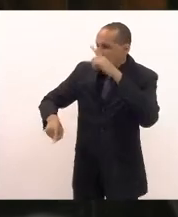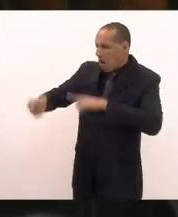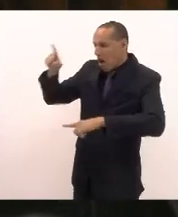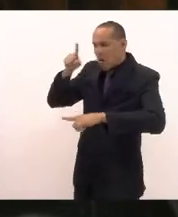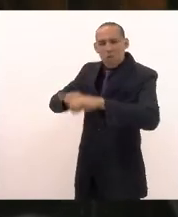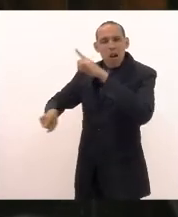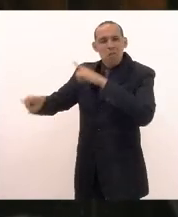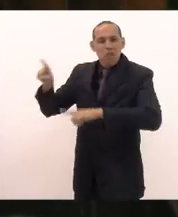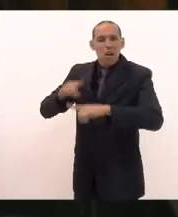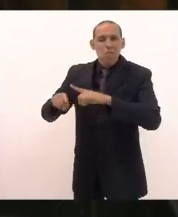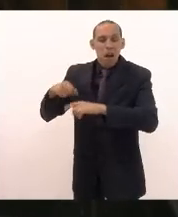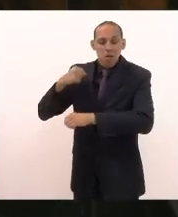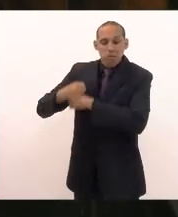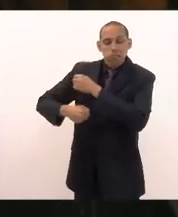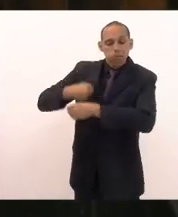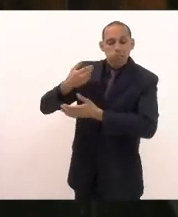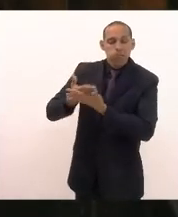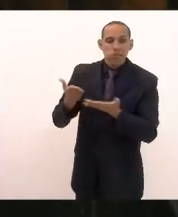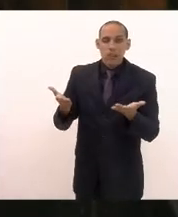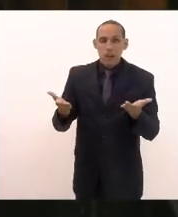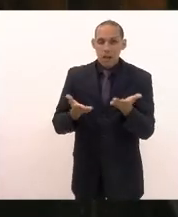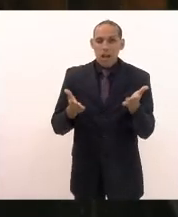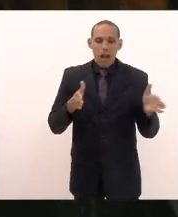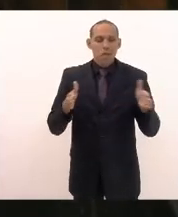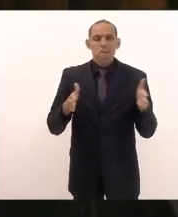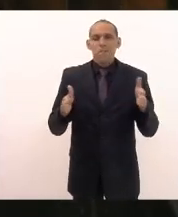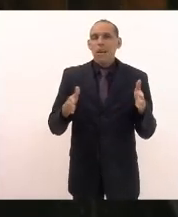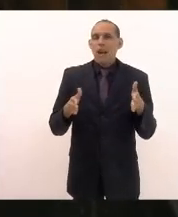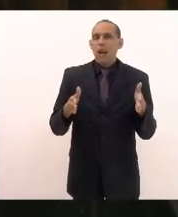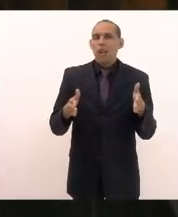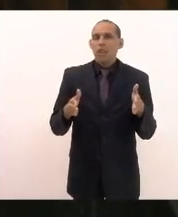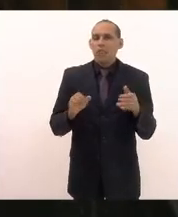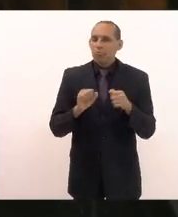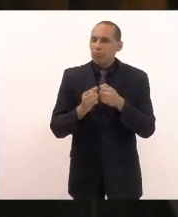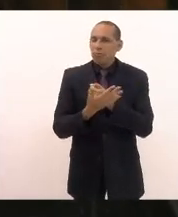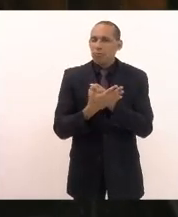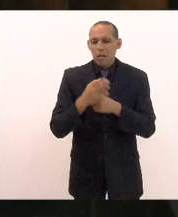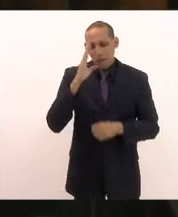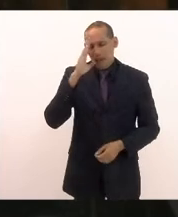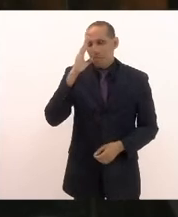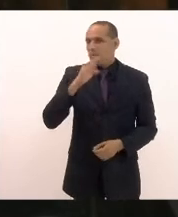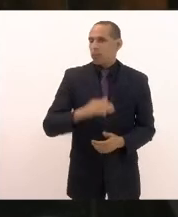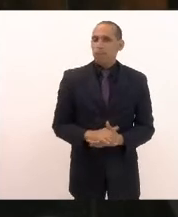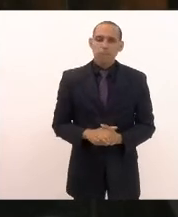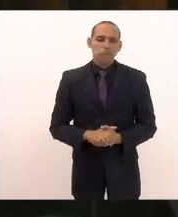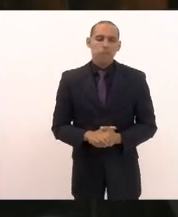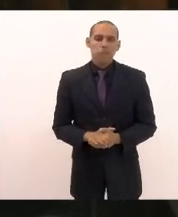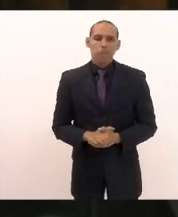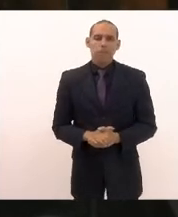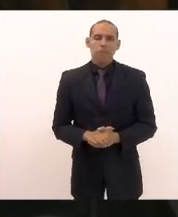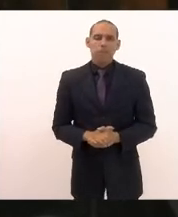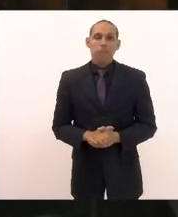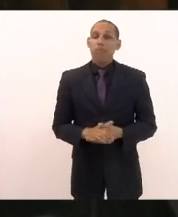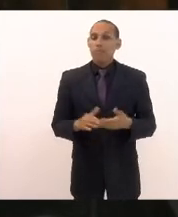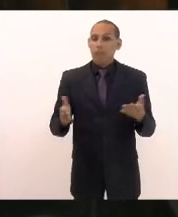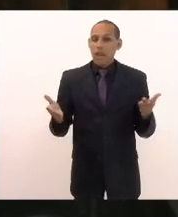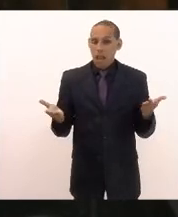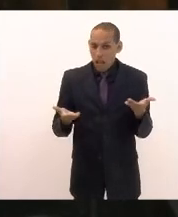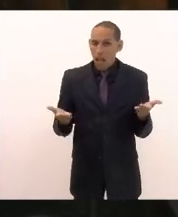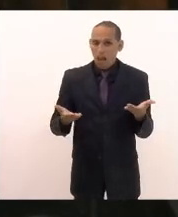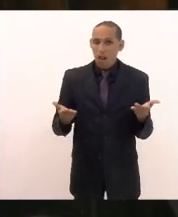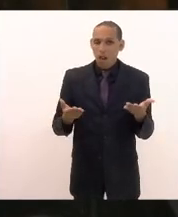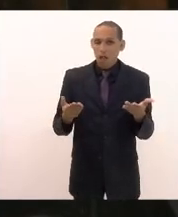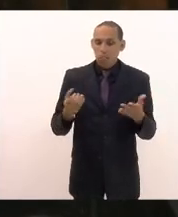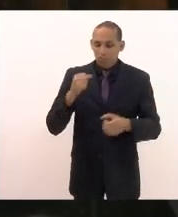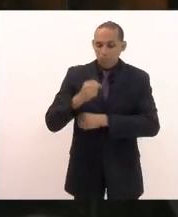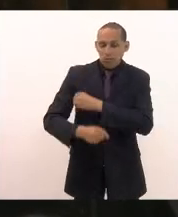nos últimos anos, principalmente nesse período de coronavírus em nosso país. Agora, quase